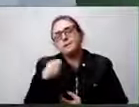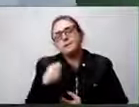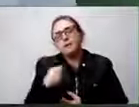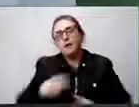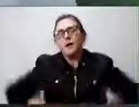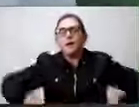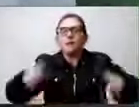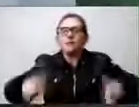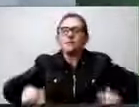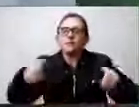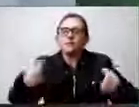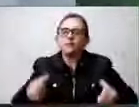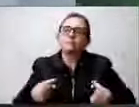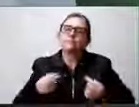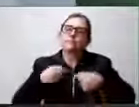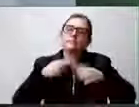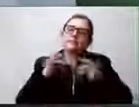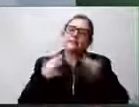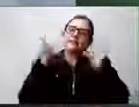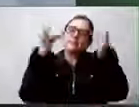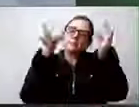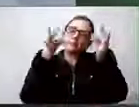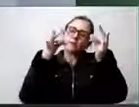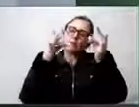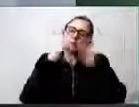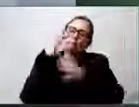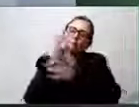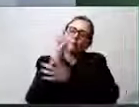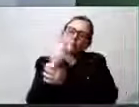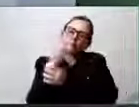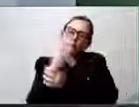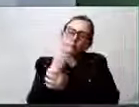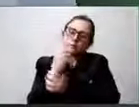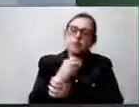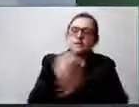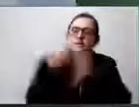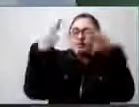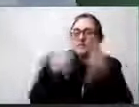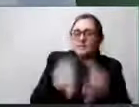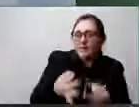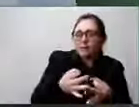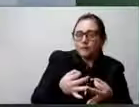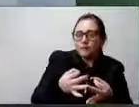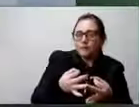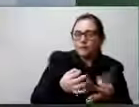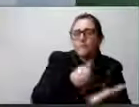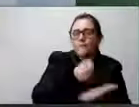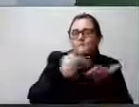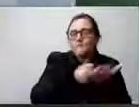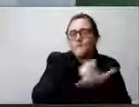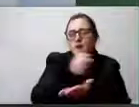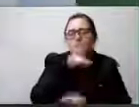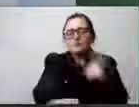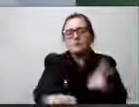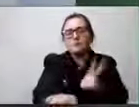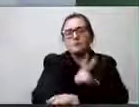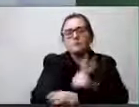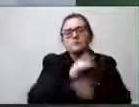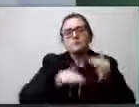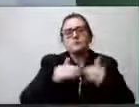tratamento fisioterapêutico adequado, baseado numa avaliação bastante criteriosa da condição individual de cada paciente, e que